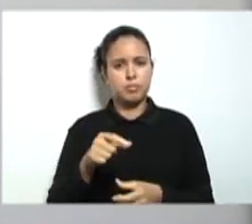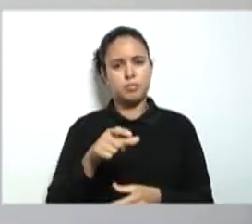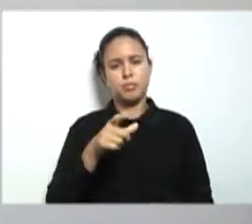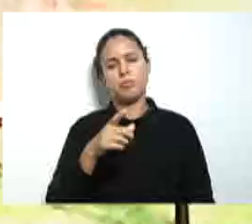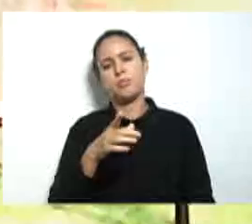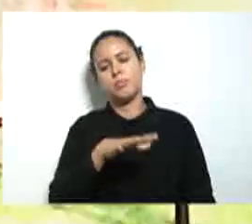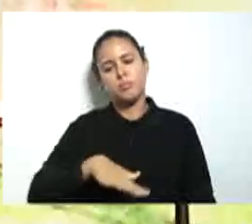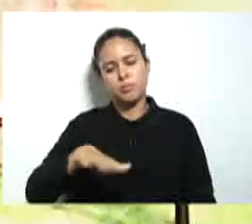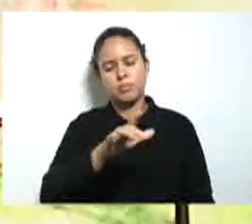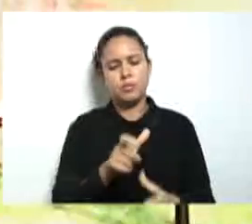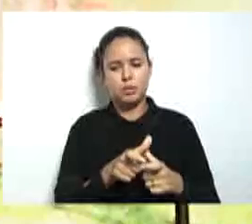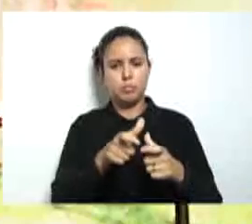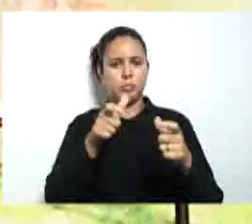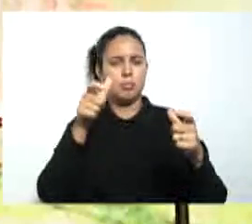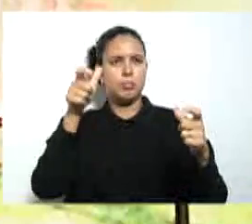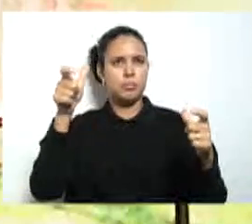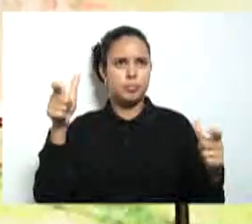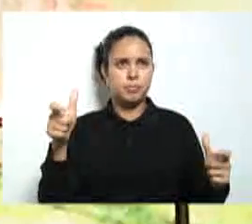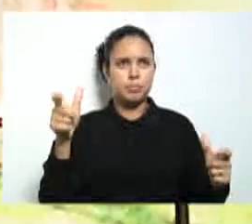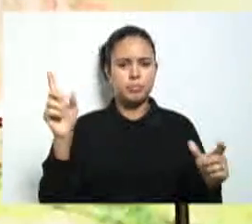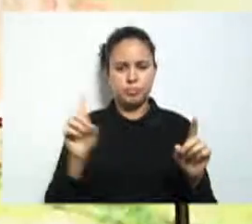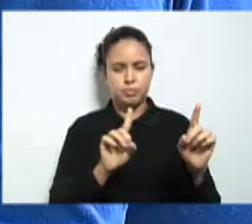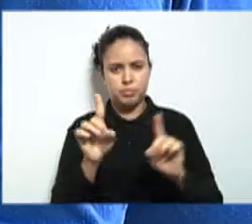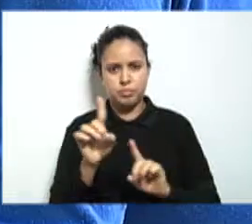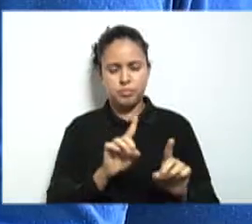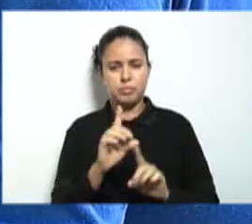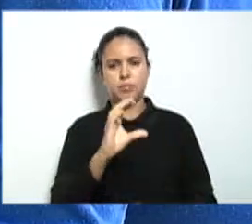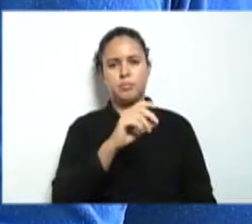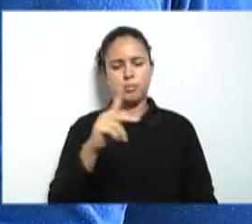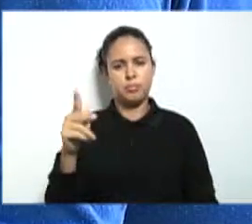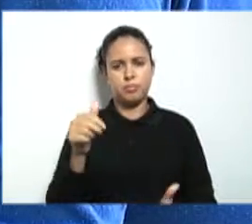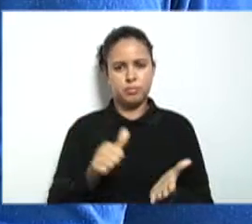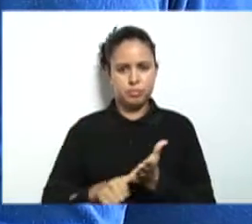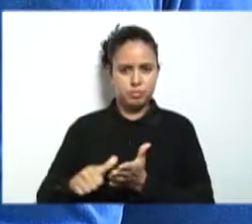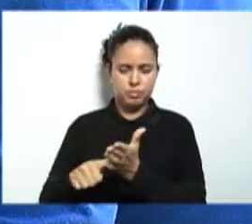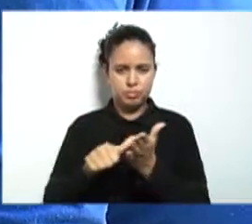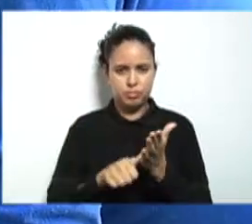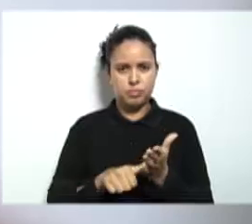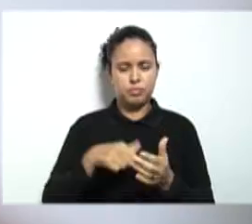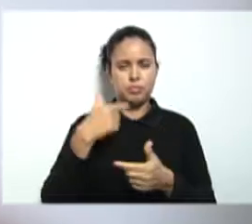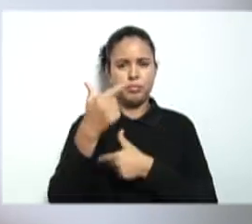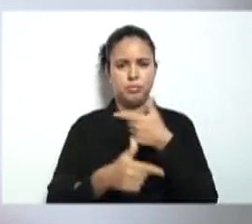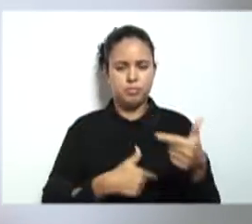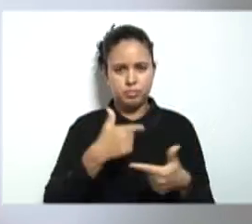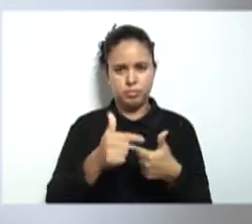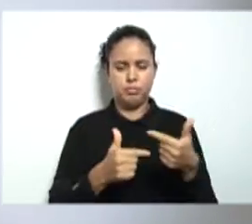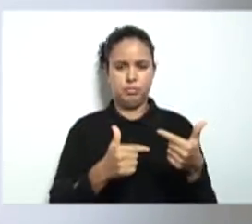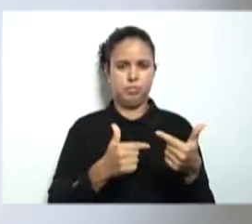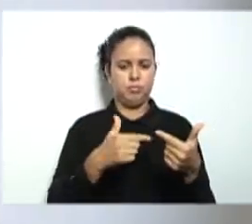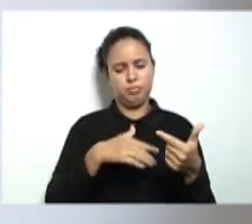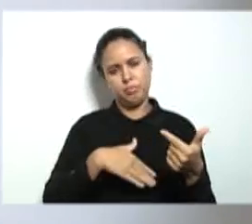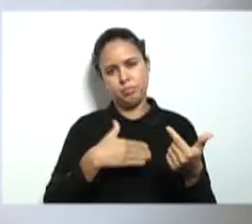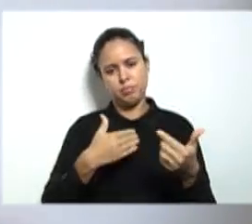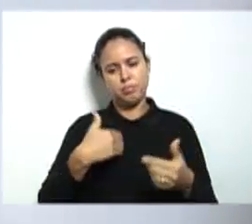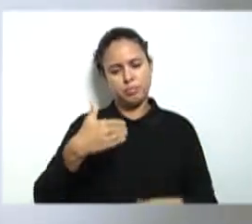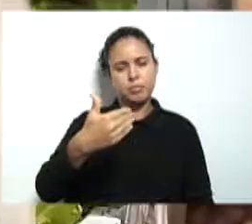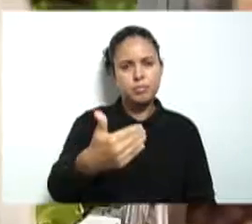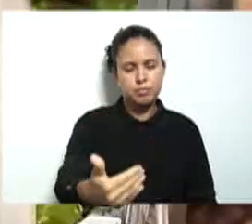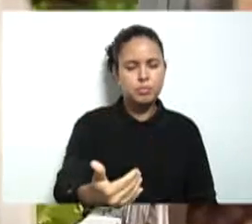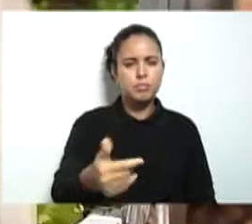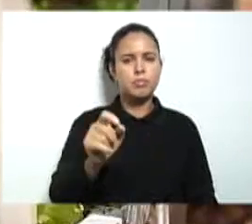em breve terá o maior número de cooperativas e de cooperados. É o trabalho caminhando para a plena autonomia